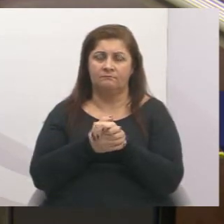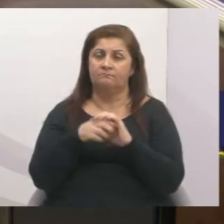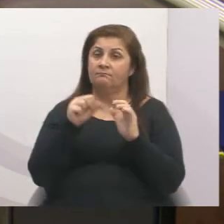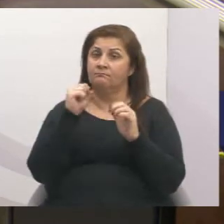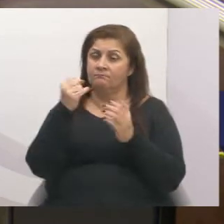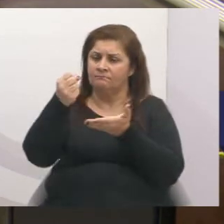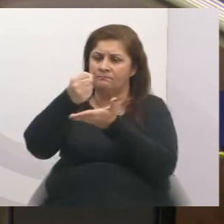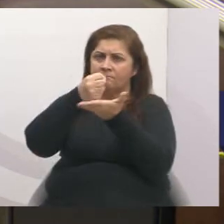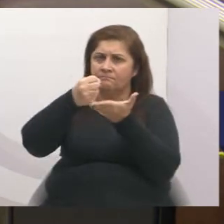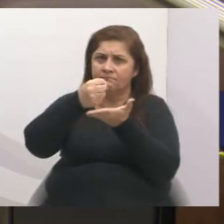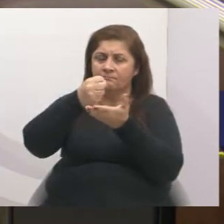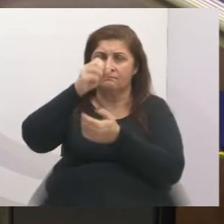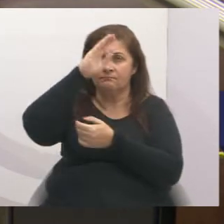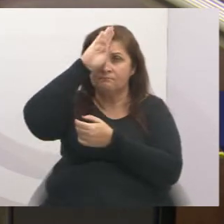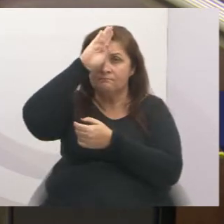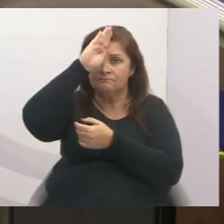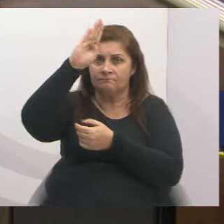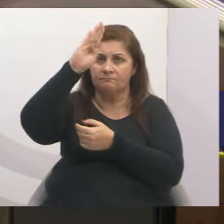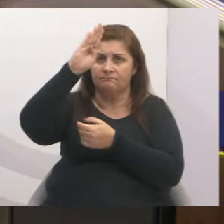a principal